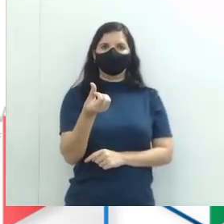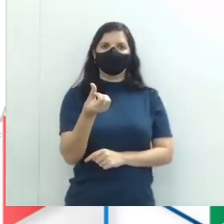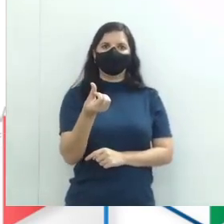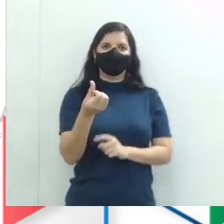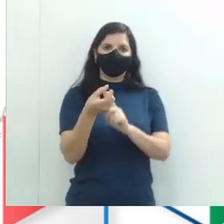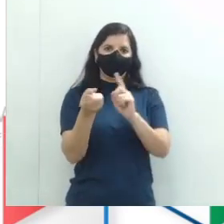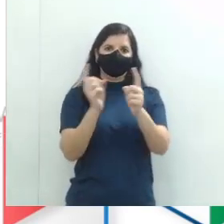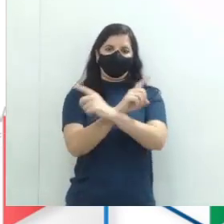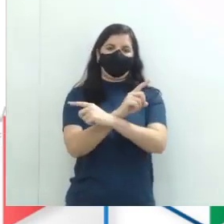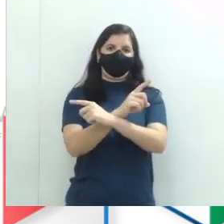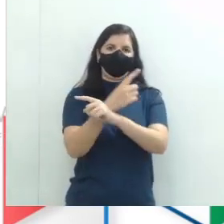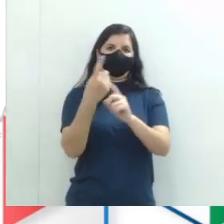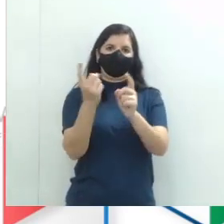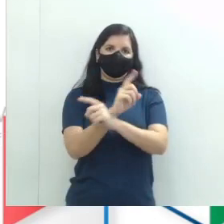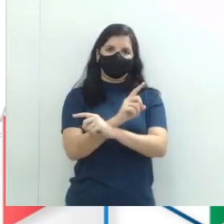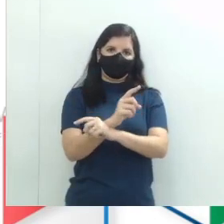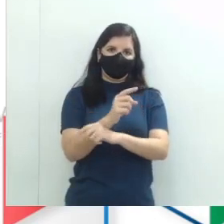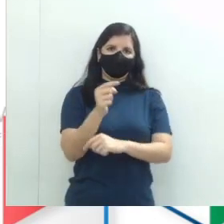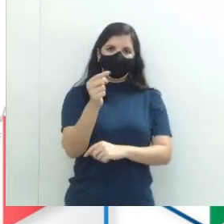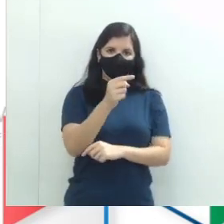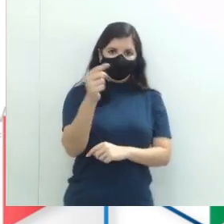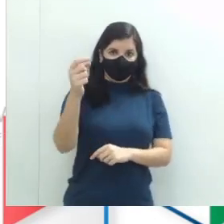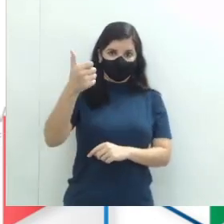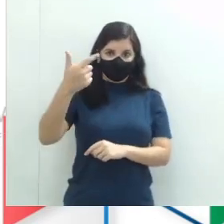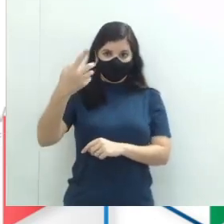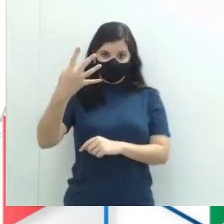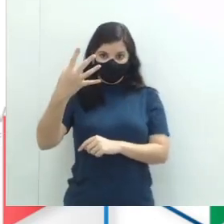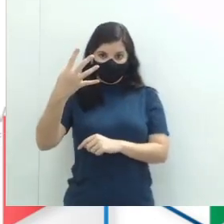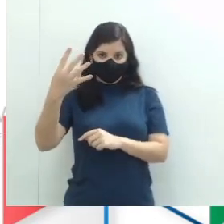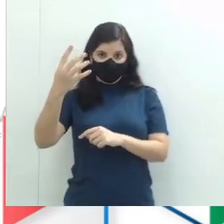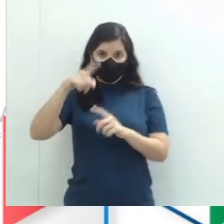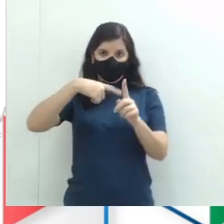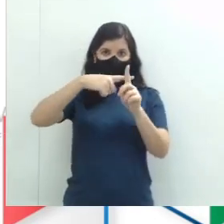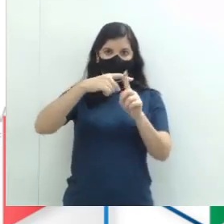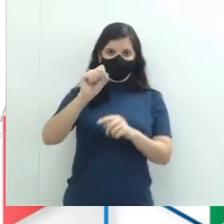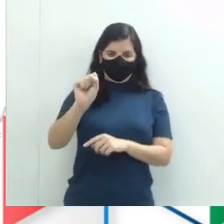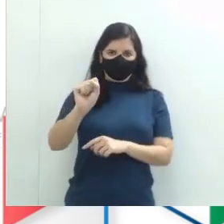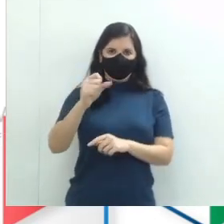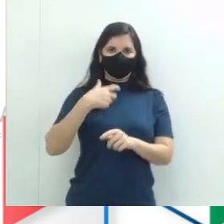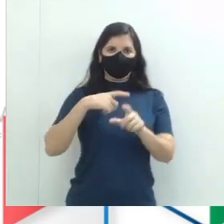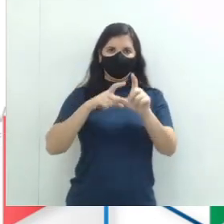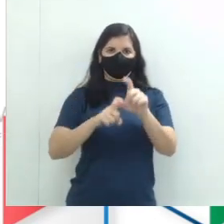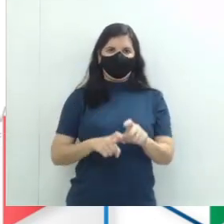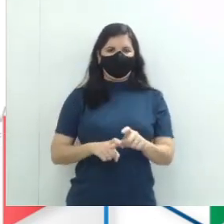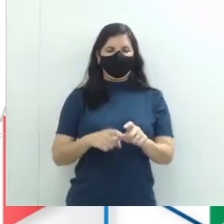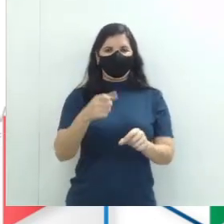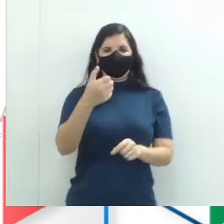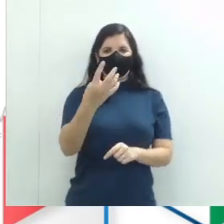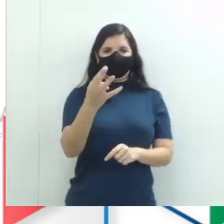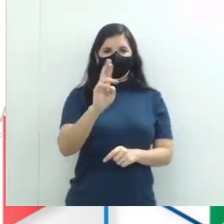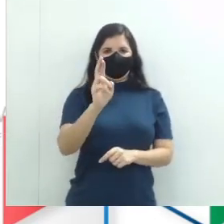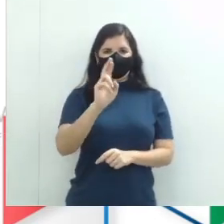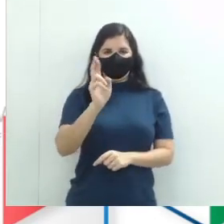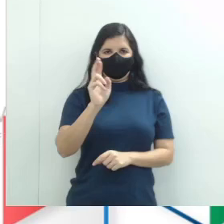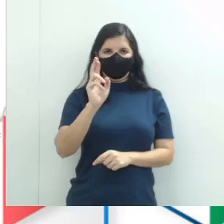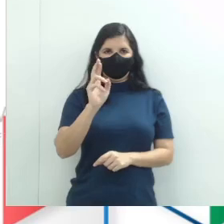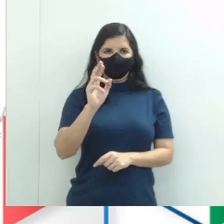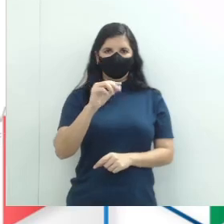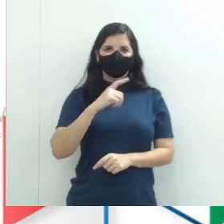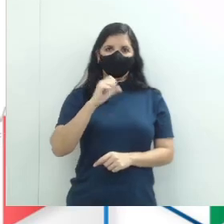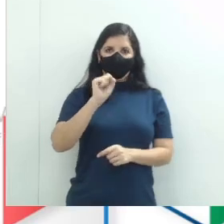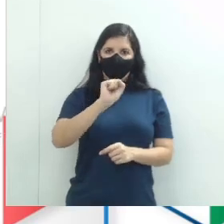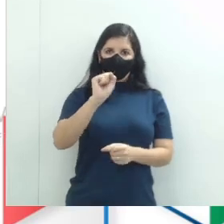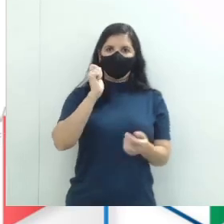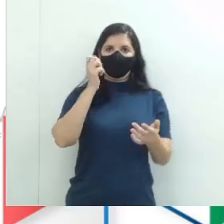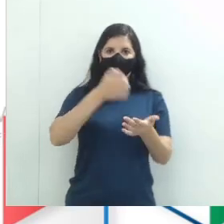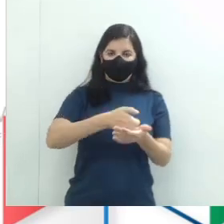outro lado eu vou ter menos 14 mais 8. Eu estou devendo R$14. Só tenho 8 para